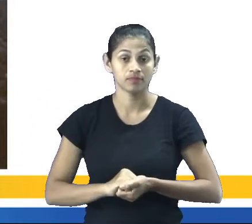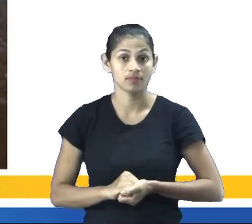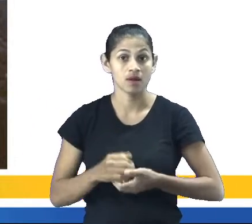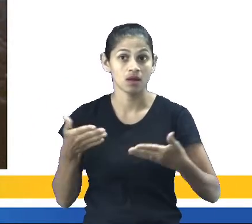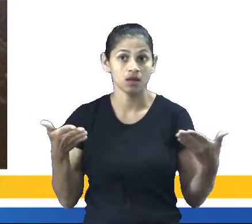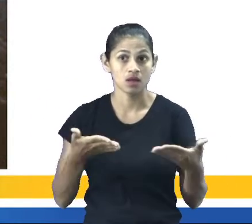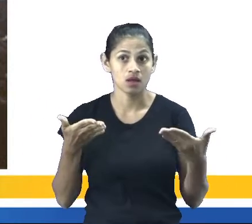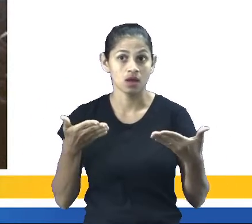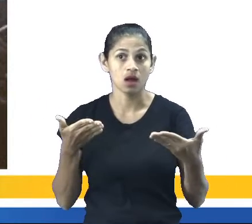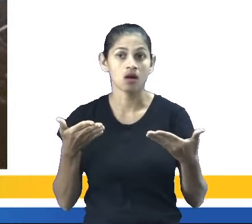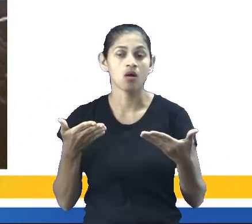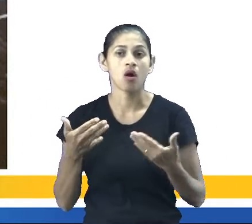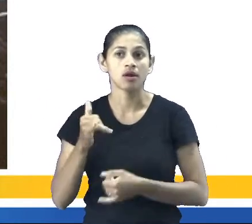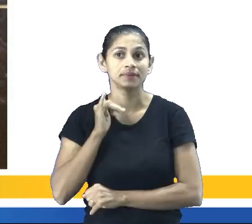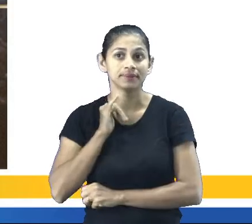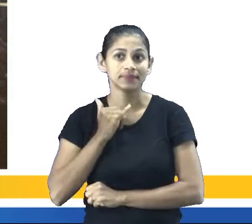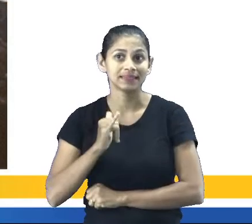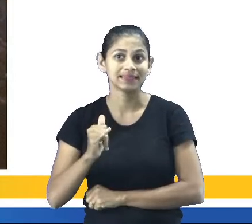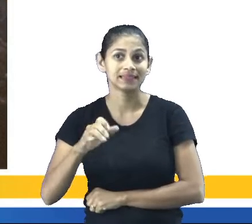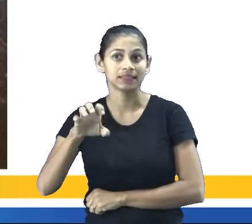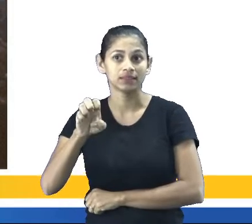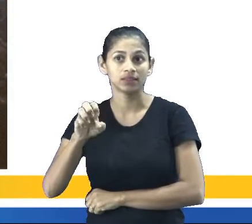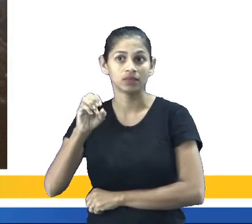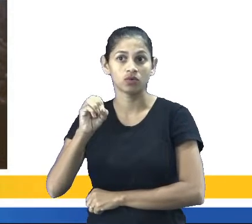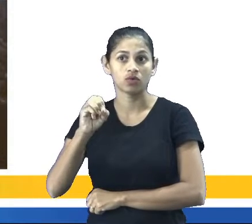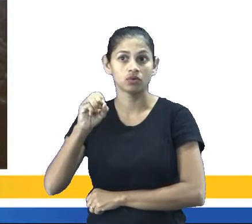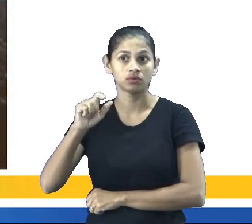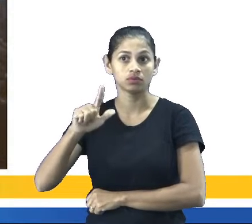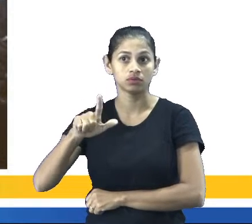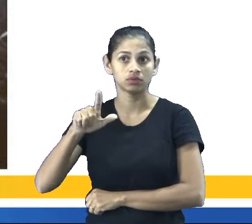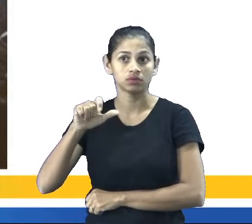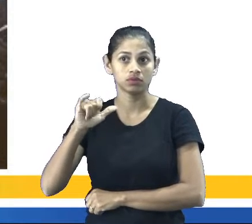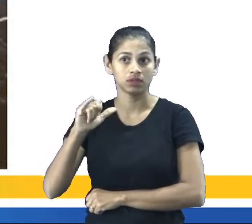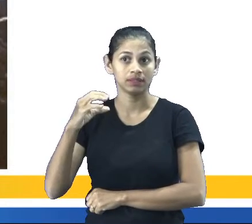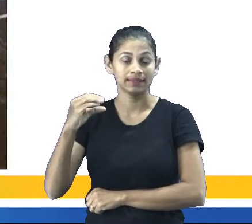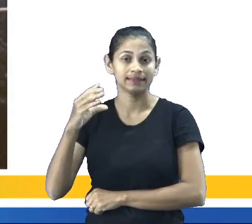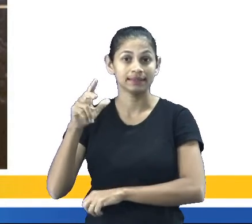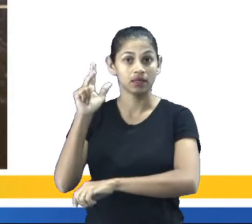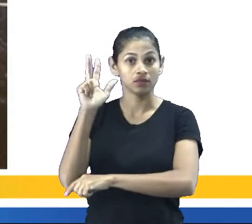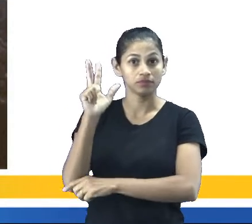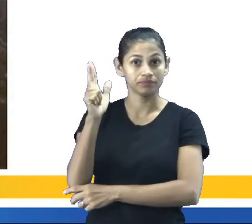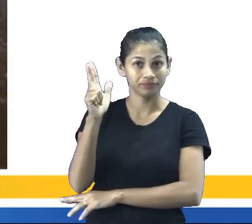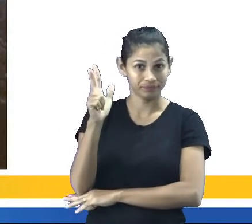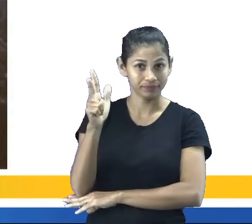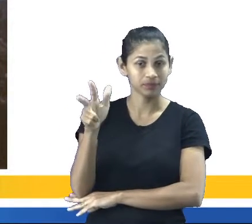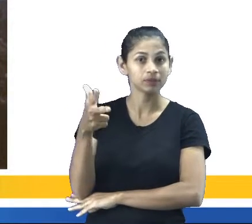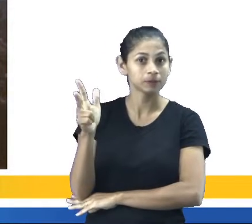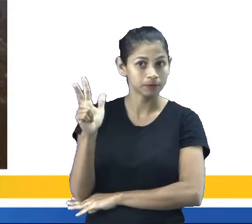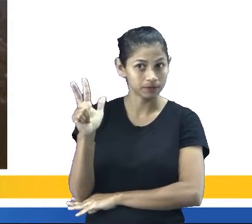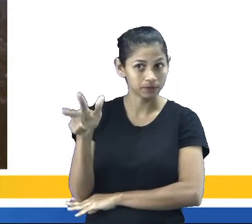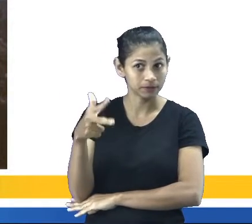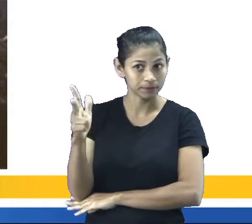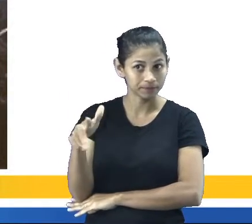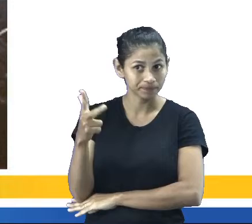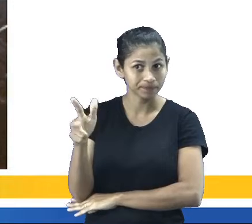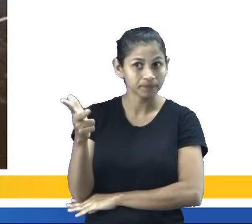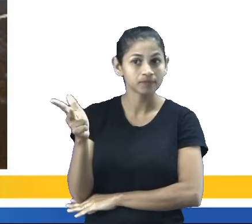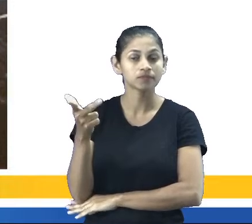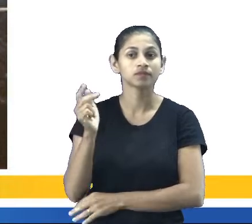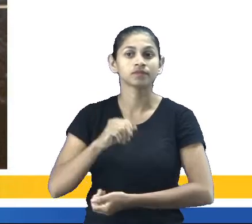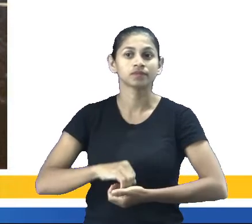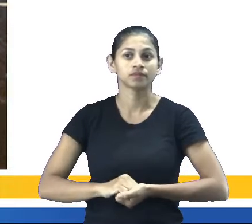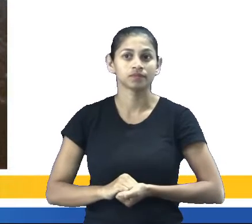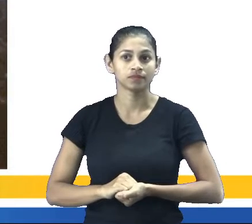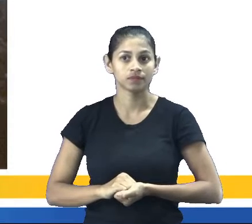Agora o nosso próximo tipo de geração de energia é a energia eólica. Olha que coisa mais linda, gente. Então aqui a gente